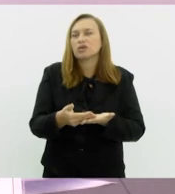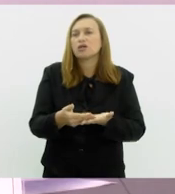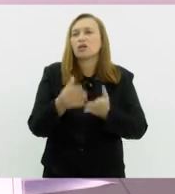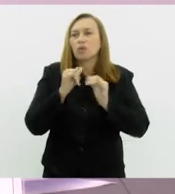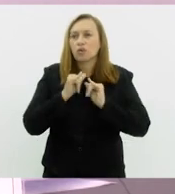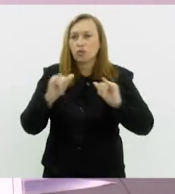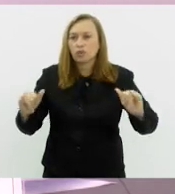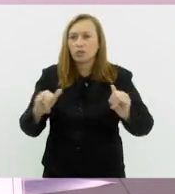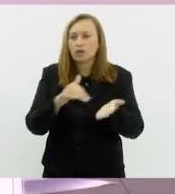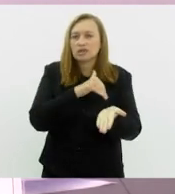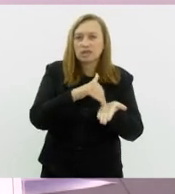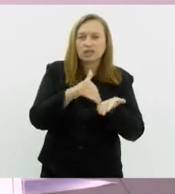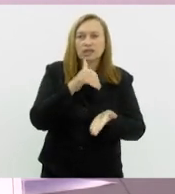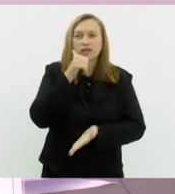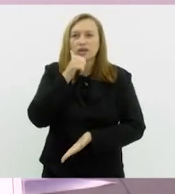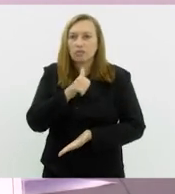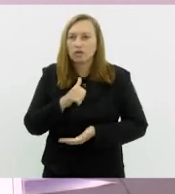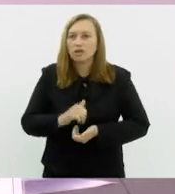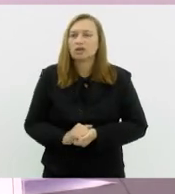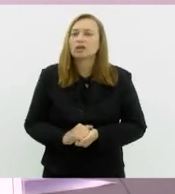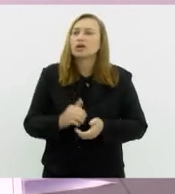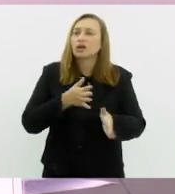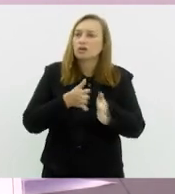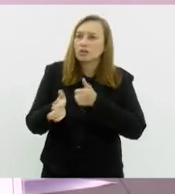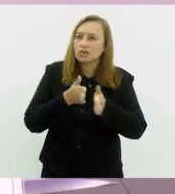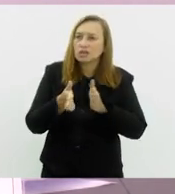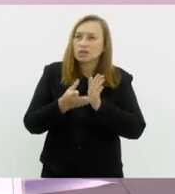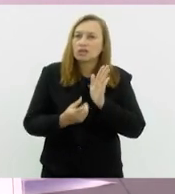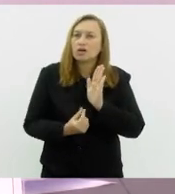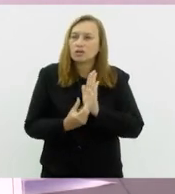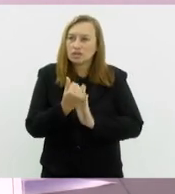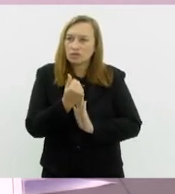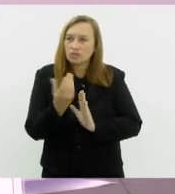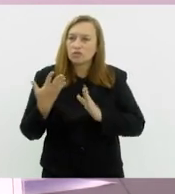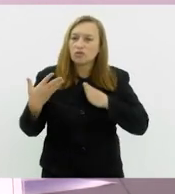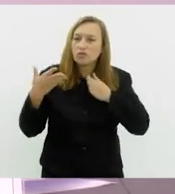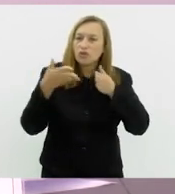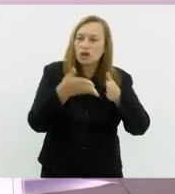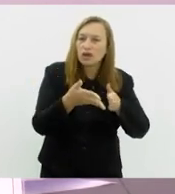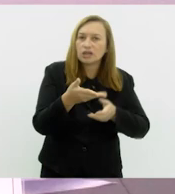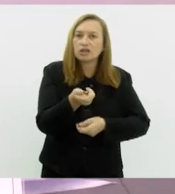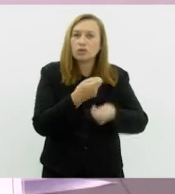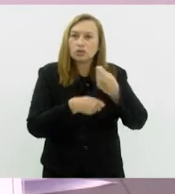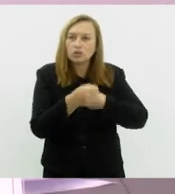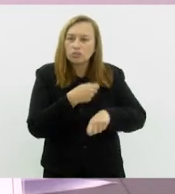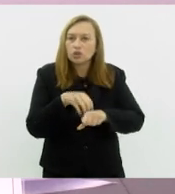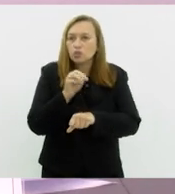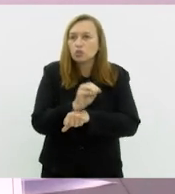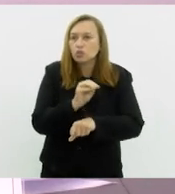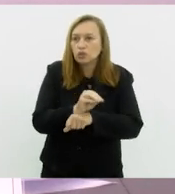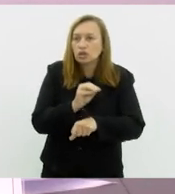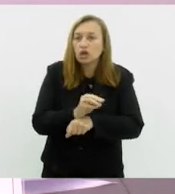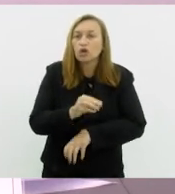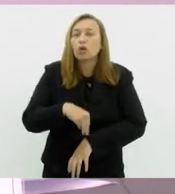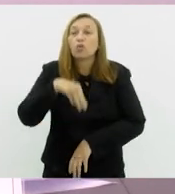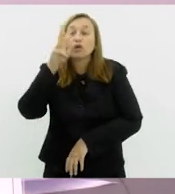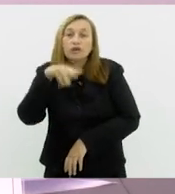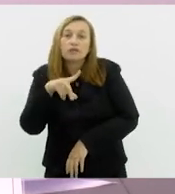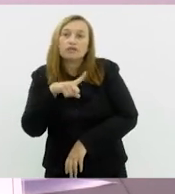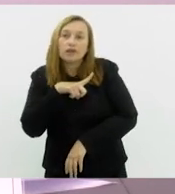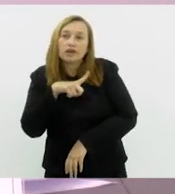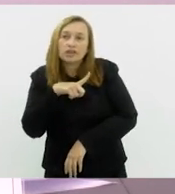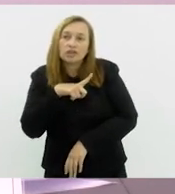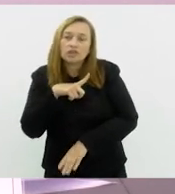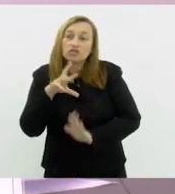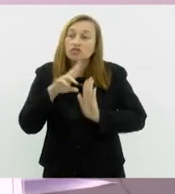oficiar a Secretaria da Mulher para o acesso ao orçamento voltado para essa economia do cuidado, ou o que tem em termos de diretrizes